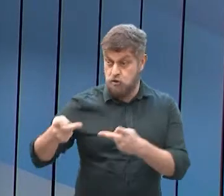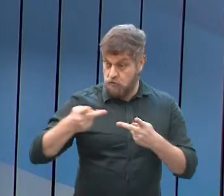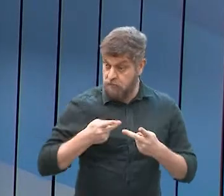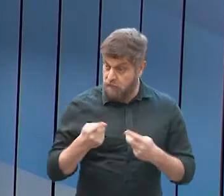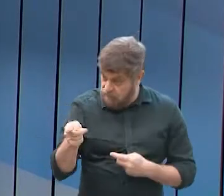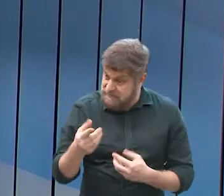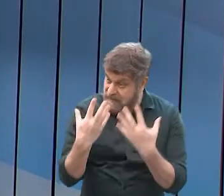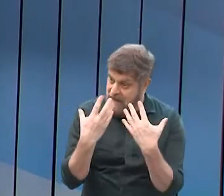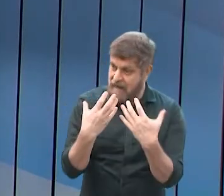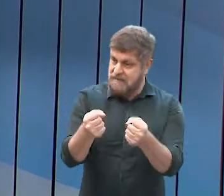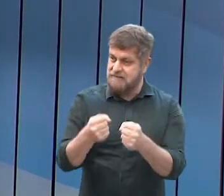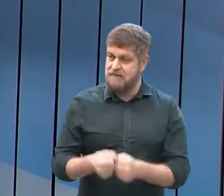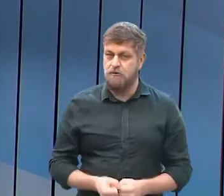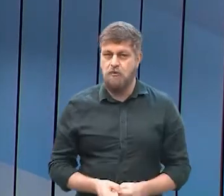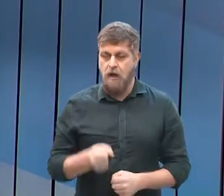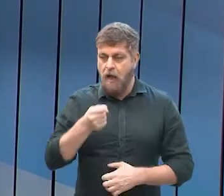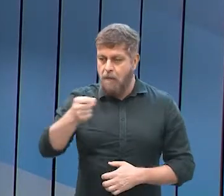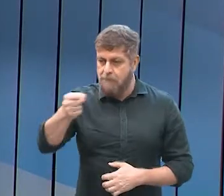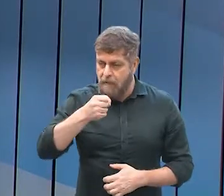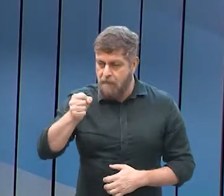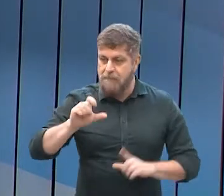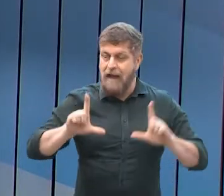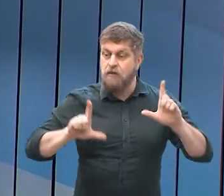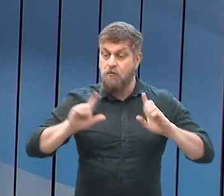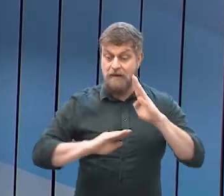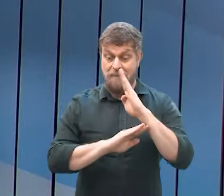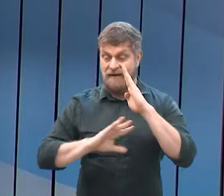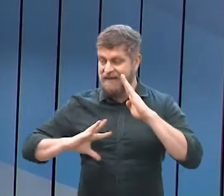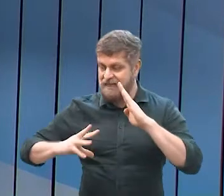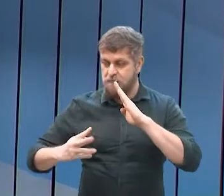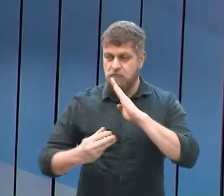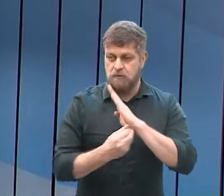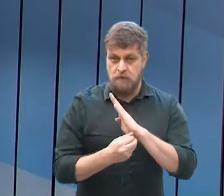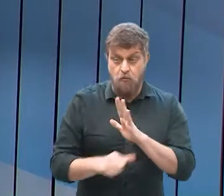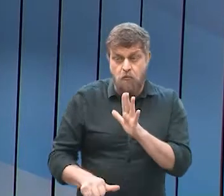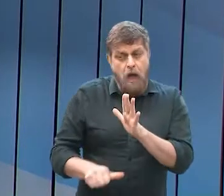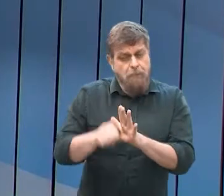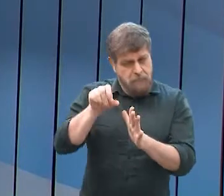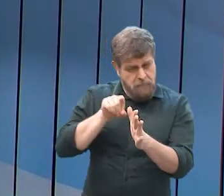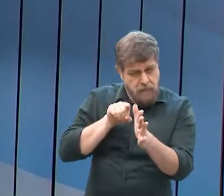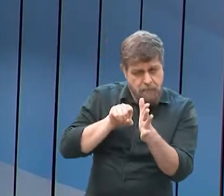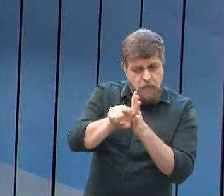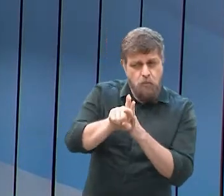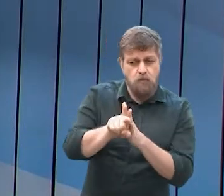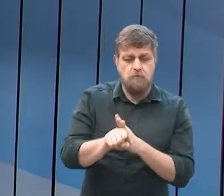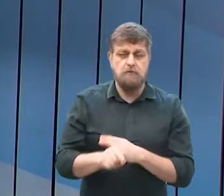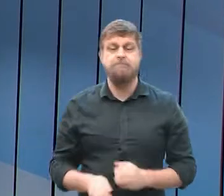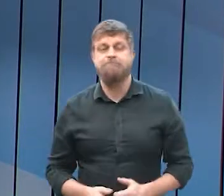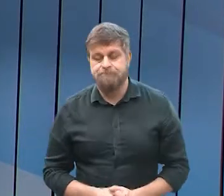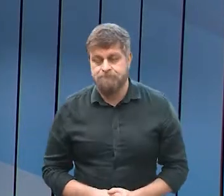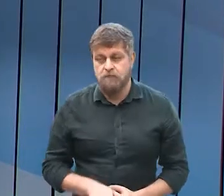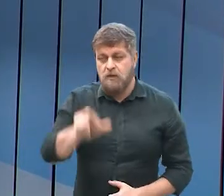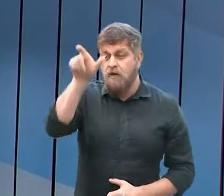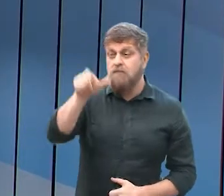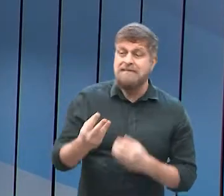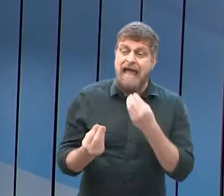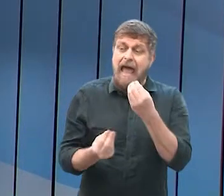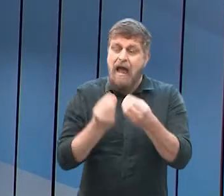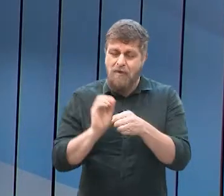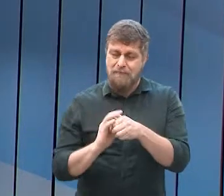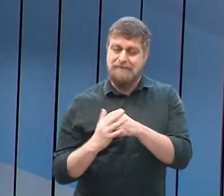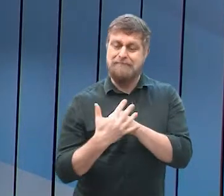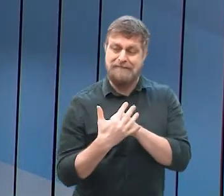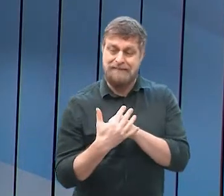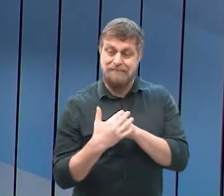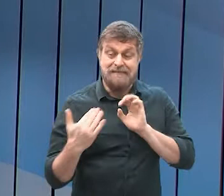para participar aqui do Em Pauta dentro do Câmara Total. E a primeira pergunta que eu tenho feito, como é que o senhor tem lidado com a